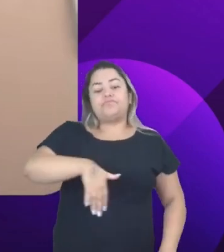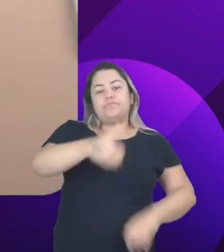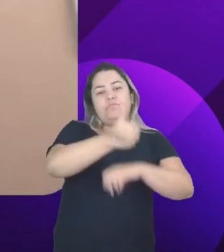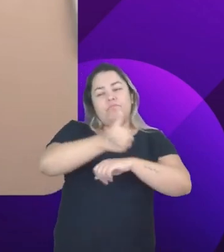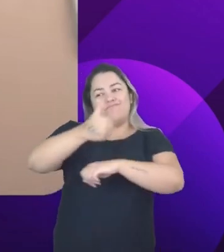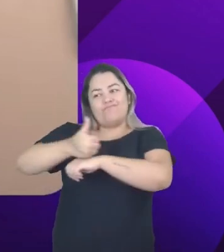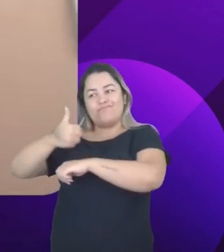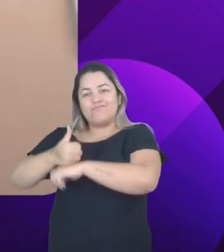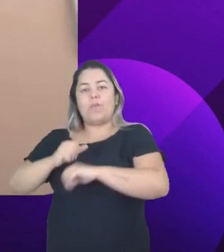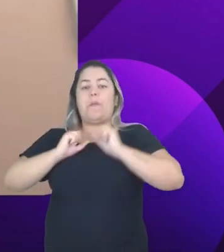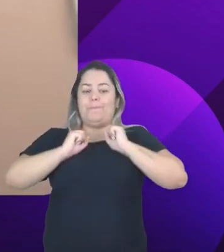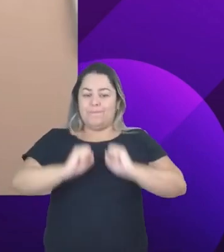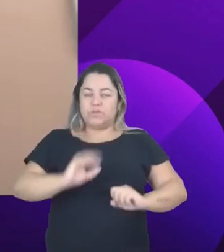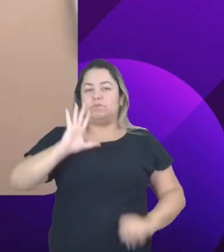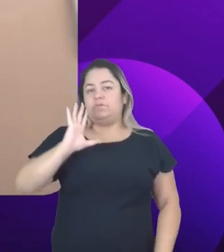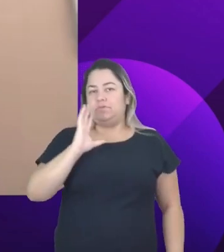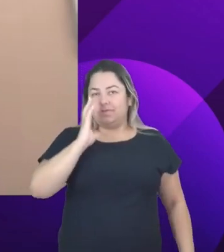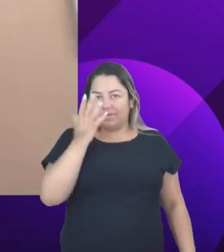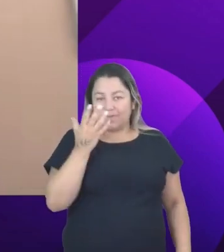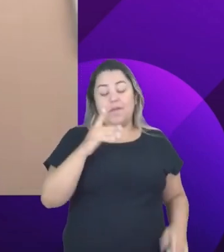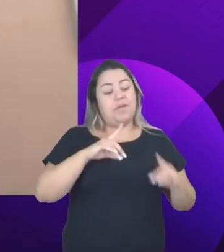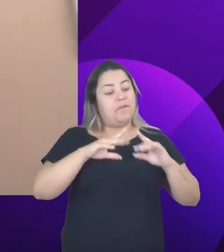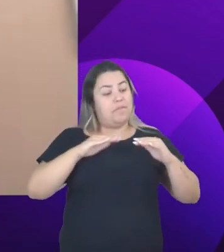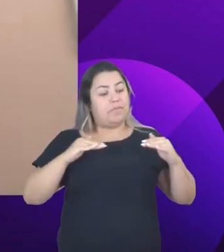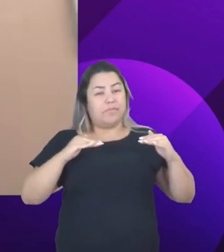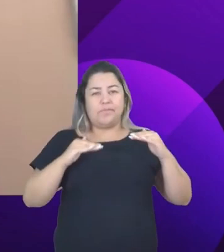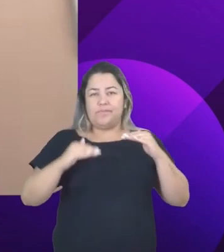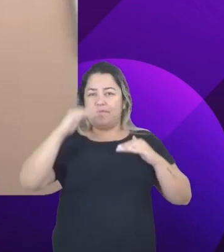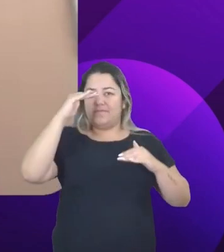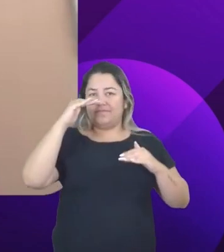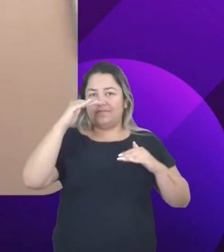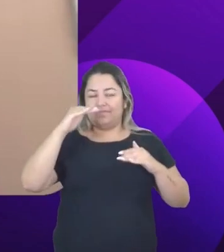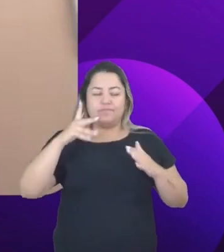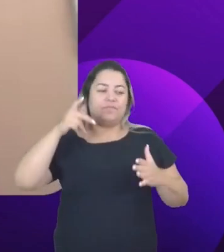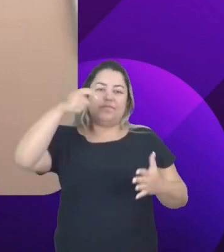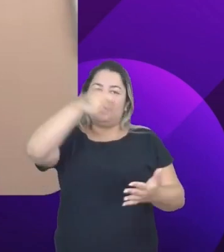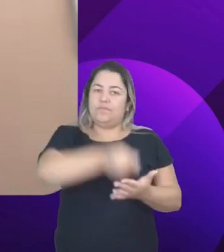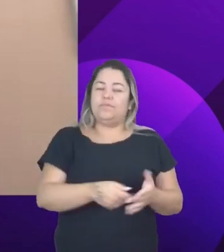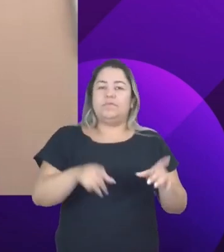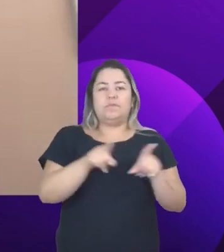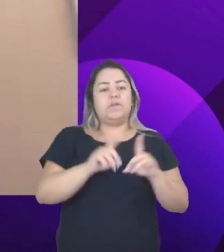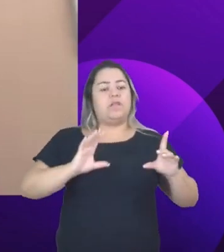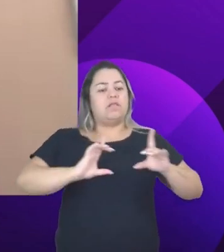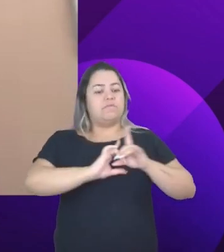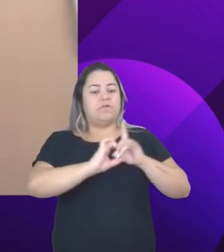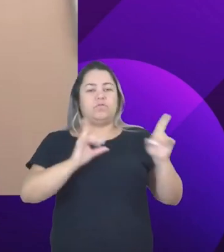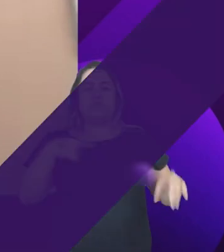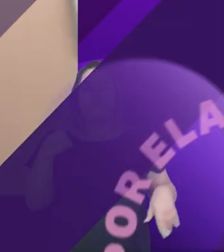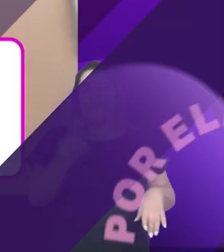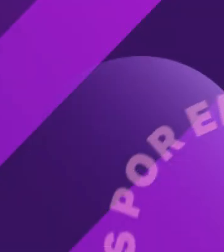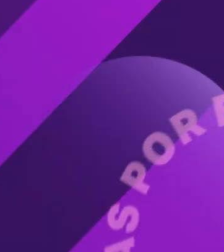espaços de poder, de decisão, maior será a garantia da democracia no